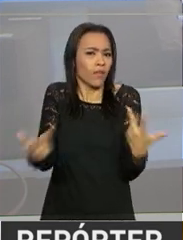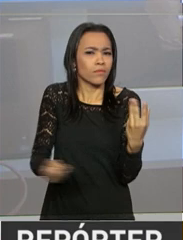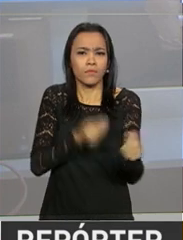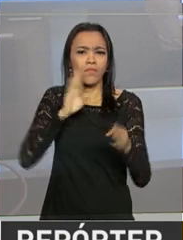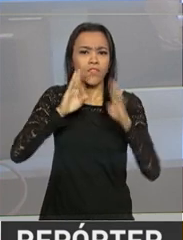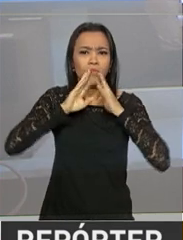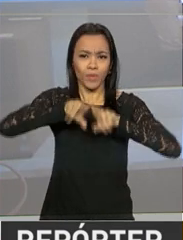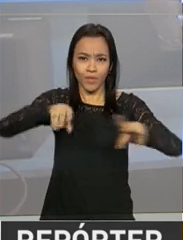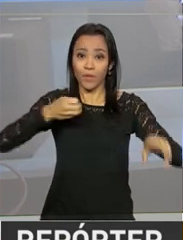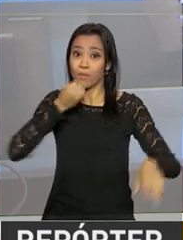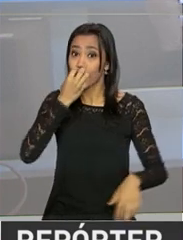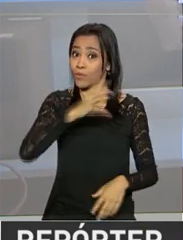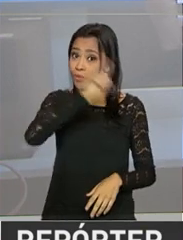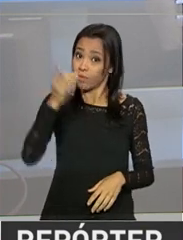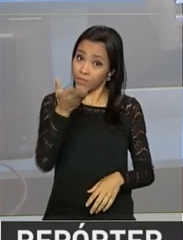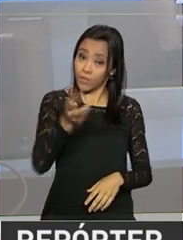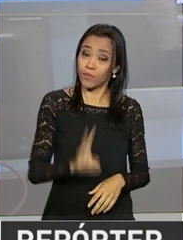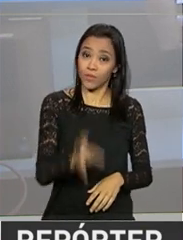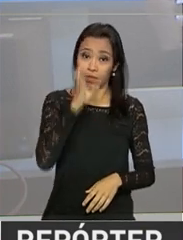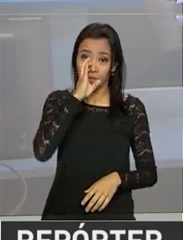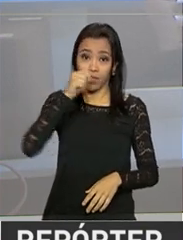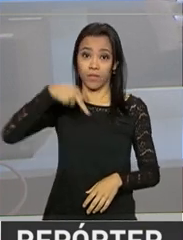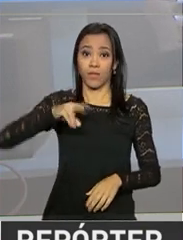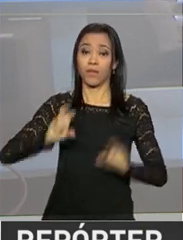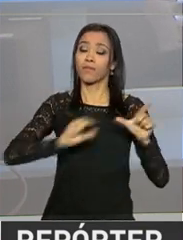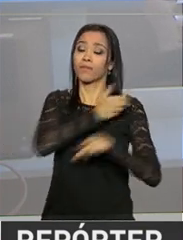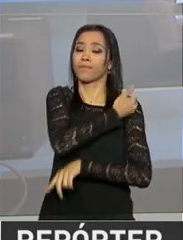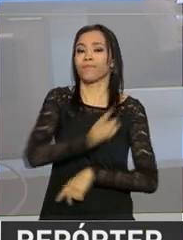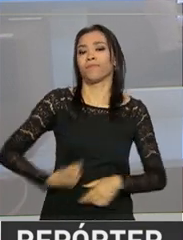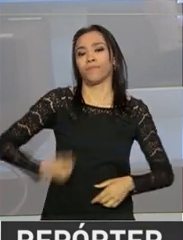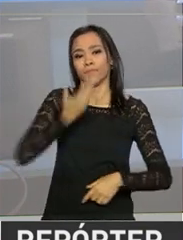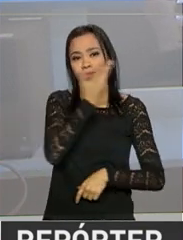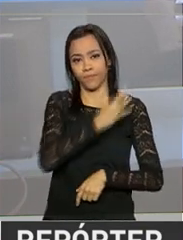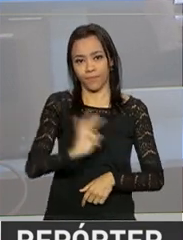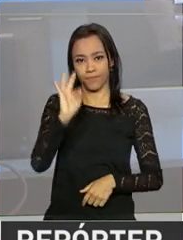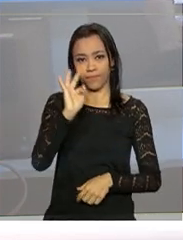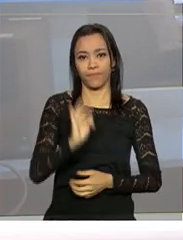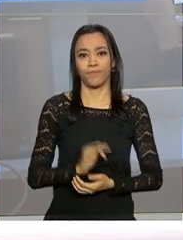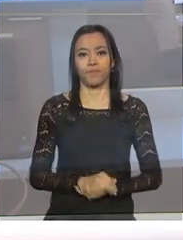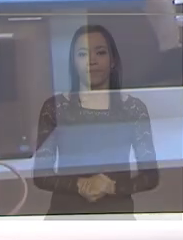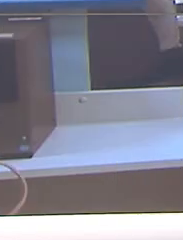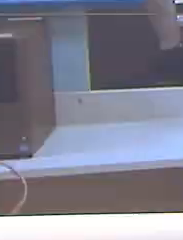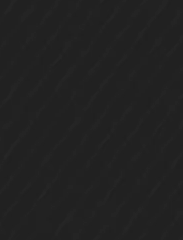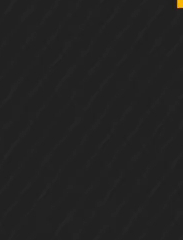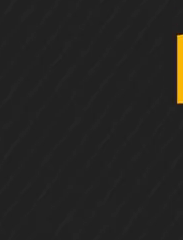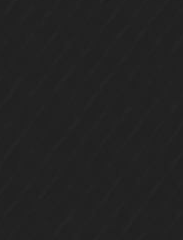sociais. Bom dia para você e continue com a gente aqui na NBR, a TV do Governo Federal.